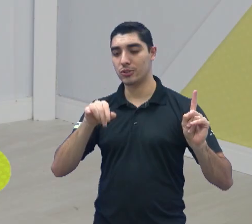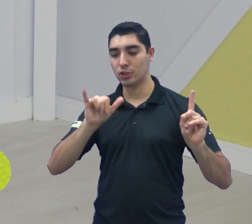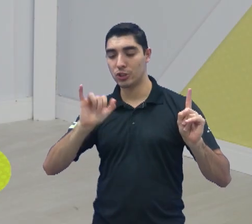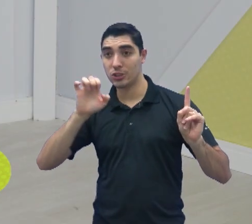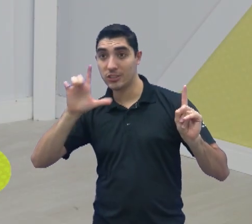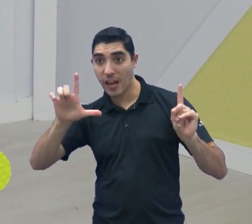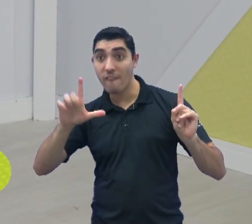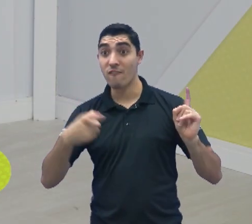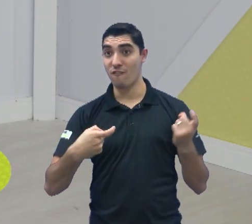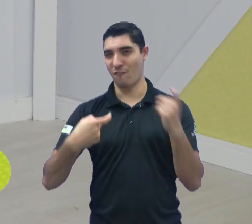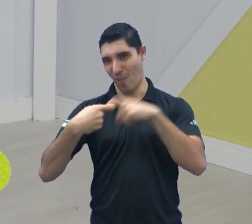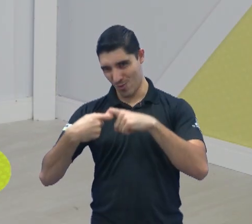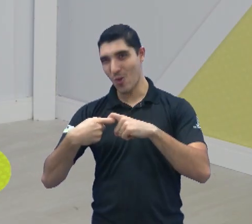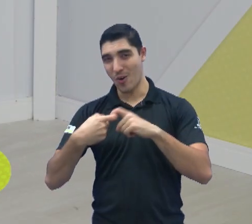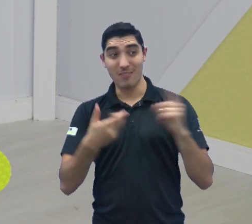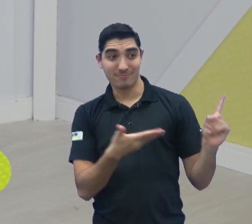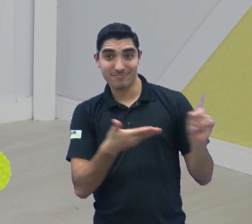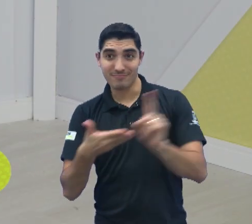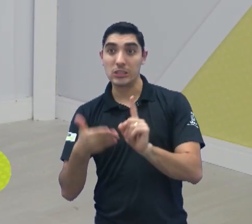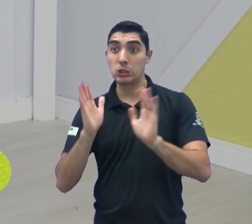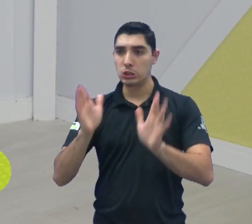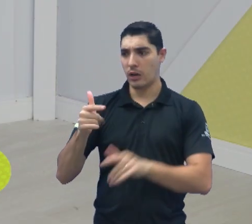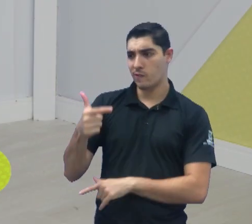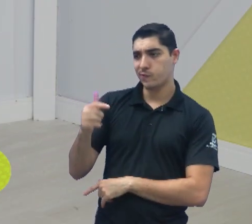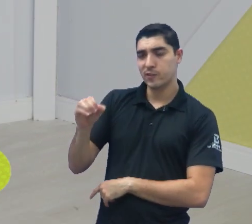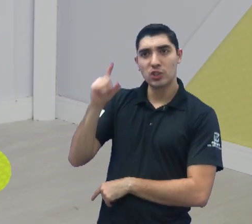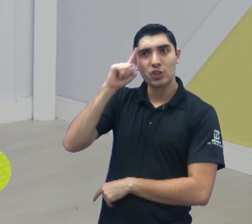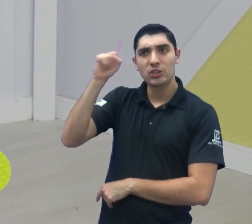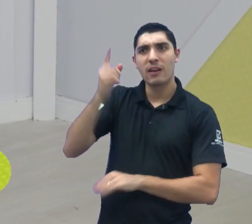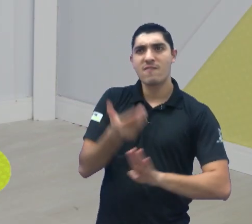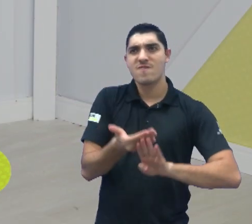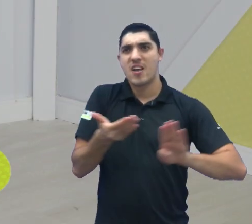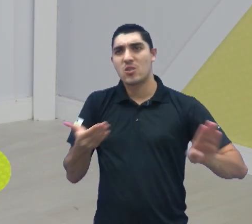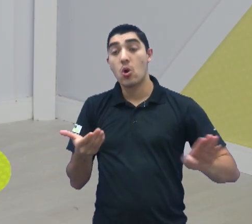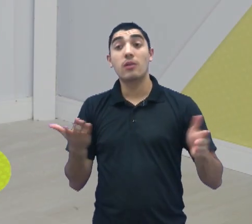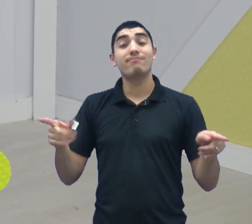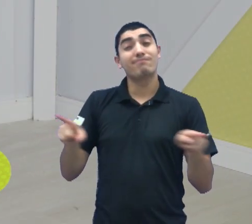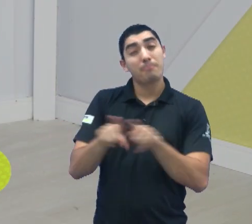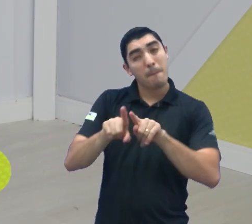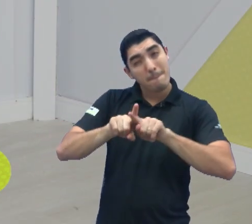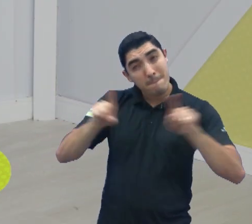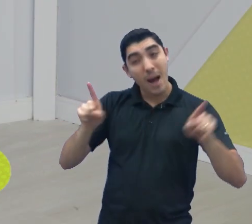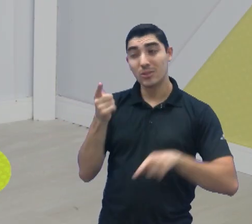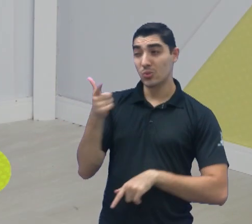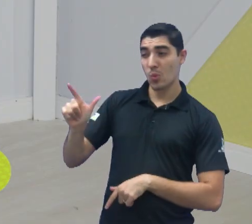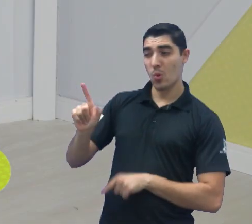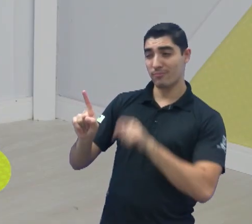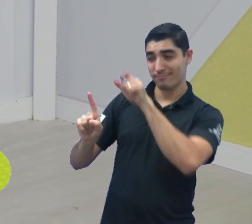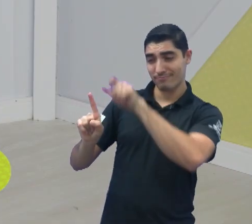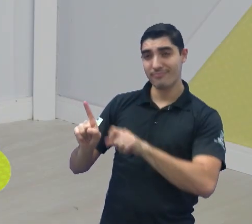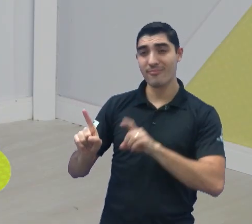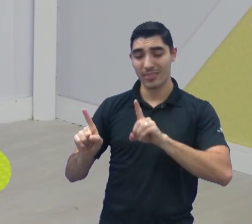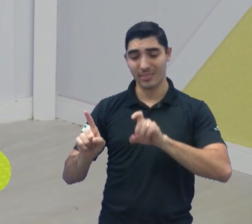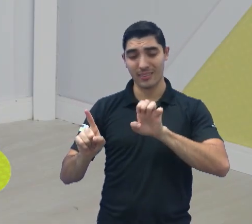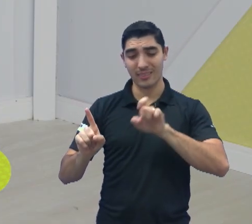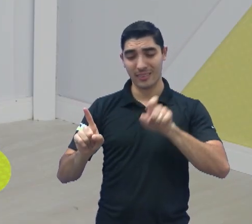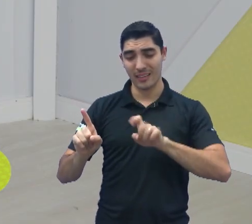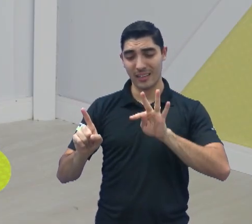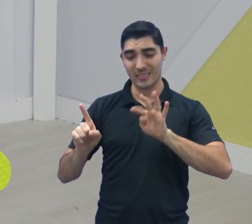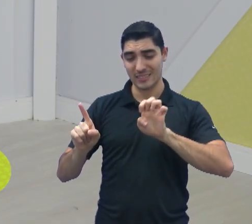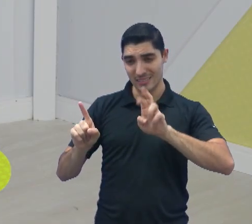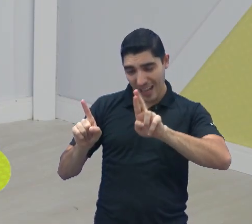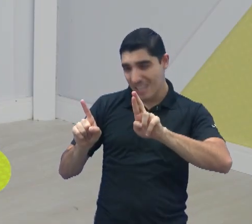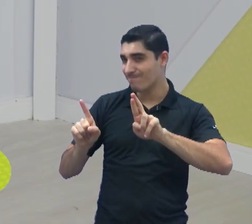mas o Dexter, que o Cris colocou ali no condicional, ver se ele tem condições, provavelmente não terá condições para hoje, né, voltar à